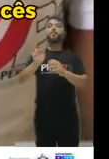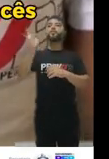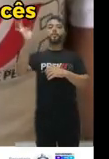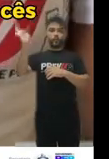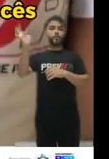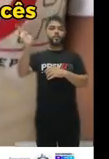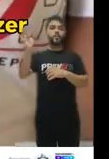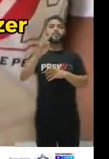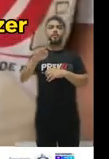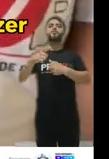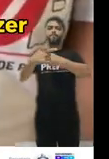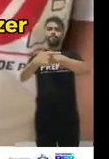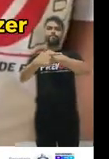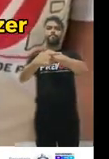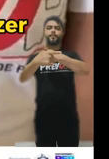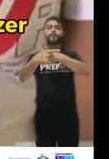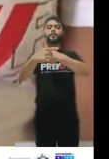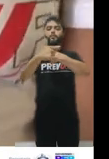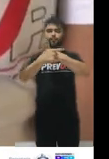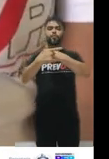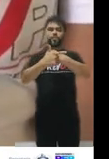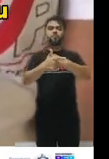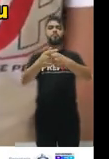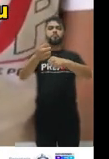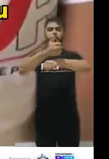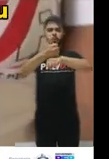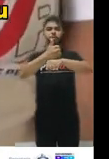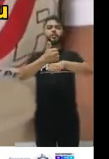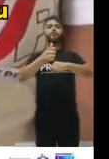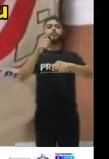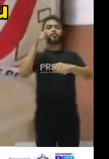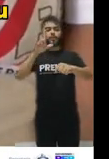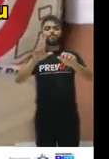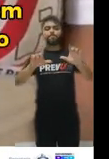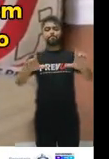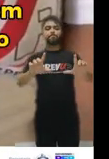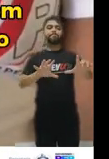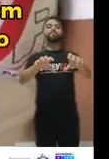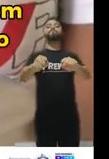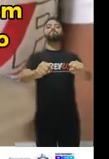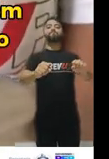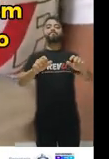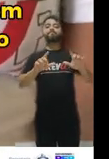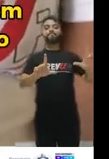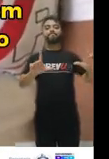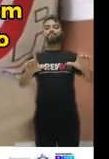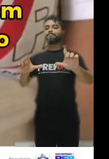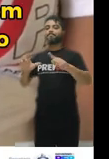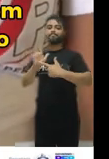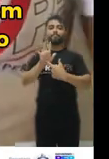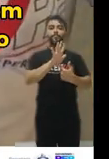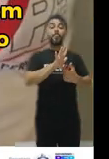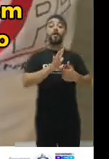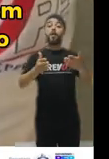possam segurar um papel na mão e dizer, eu consegui. Esse também é o meu objetivo. E graças a Deus, também estou